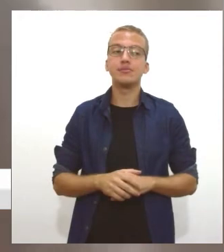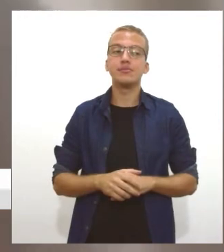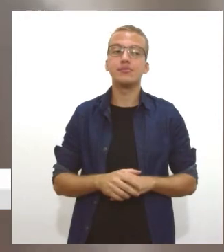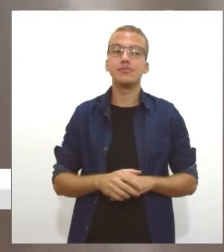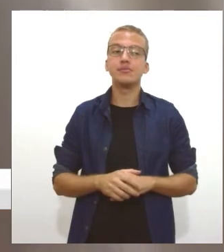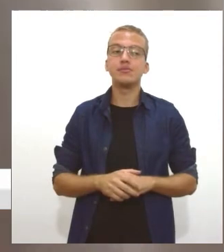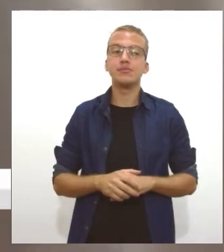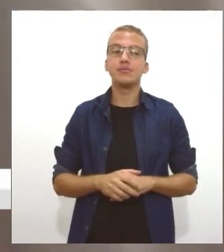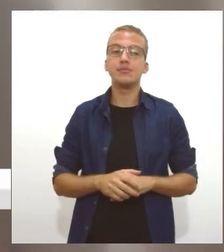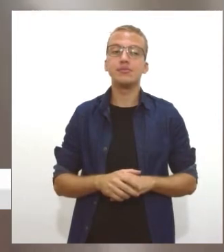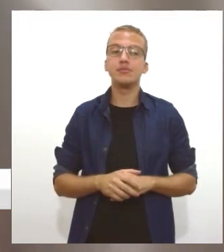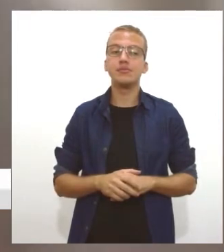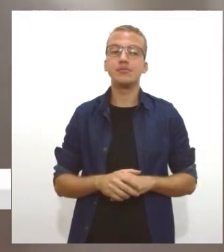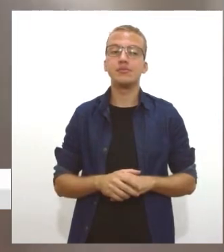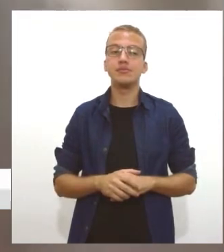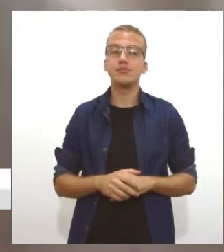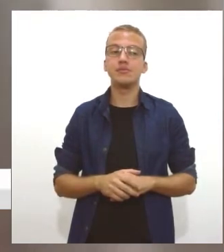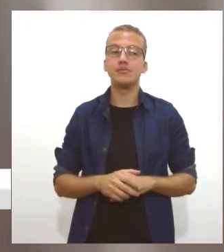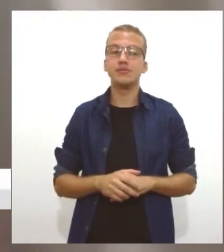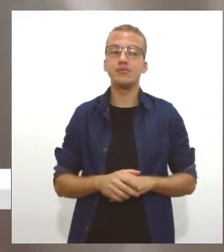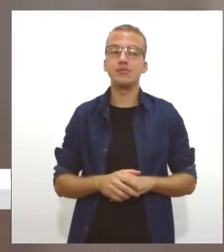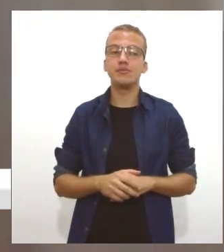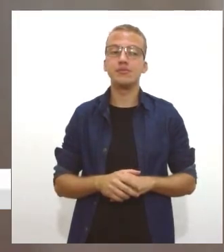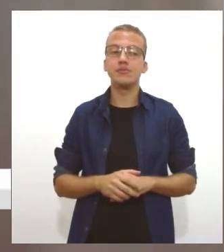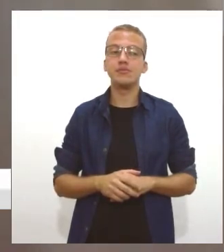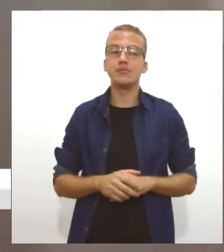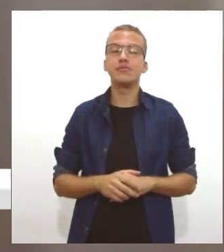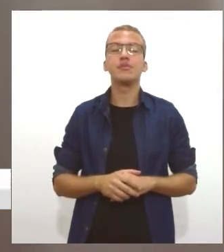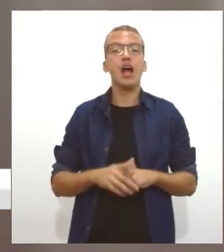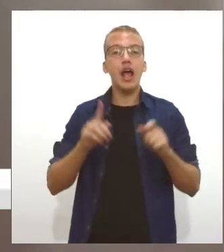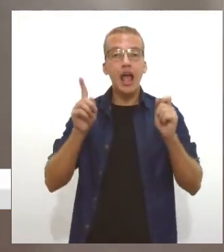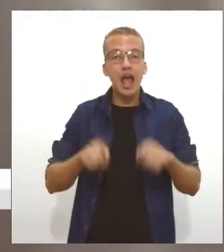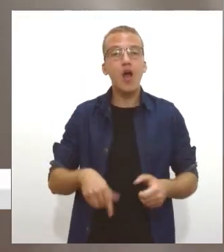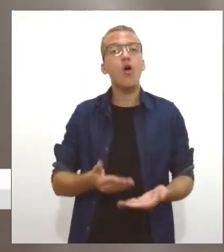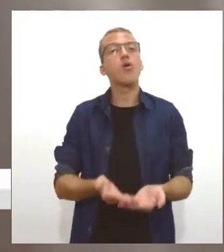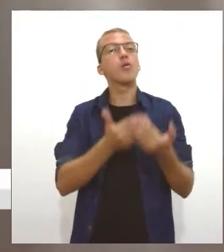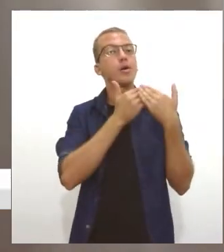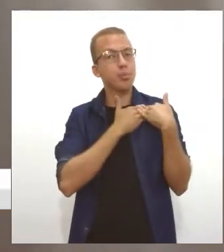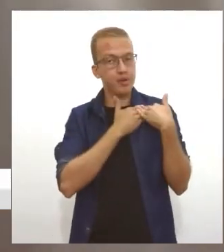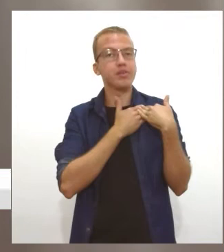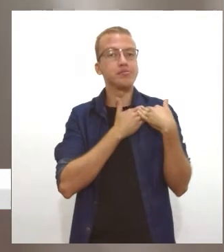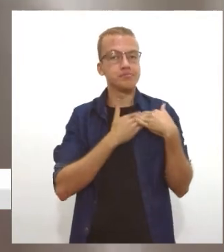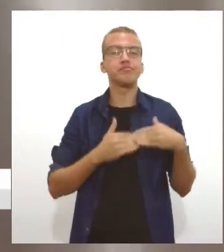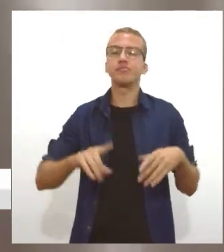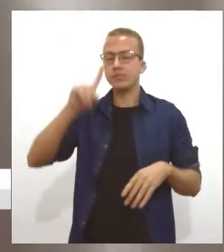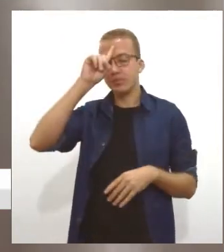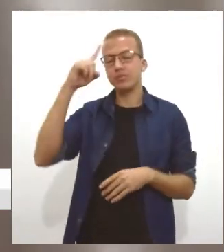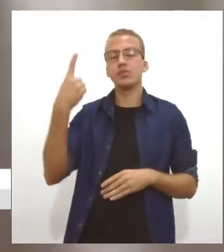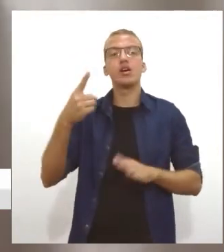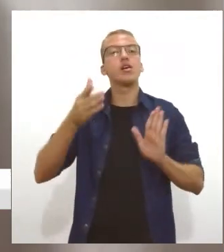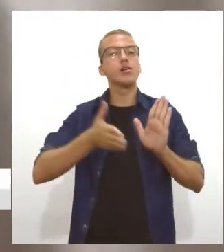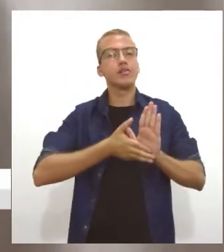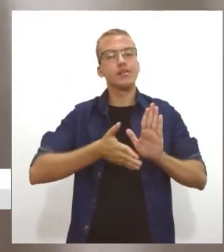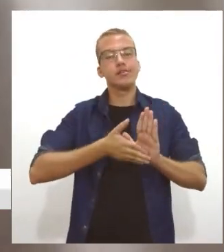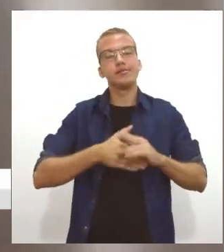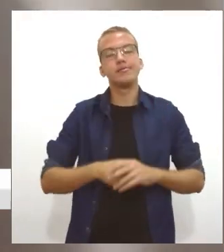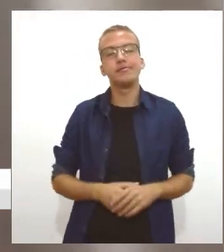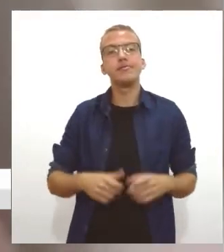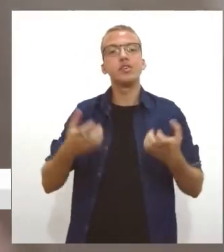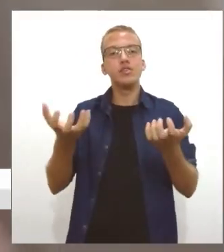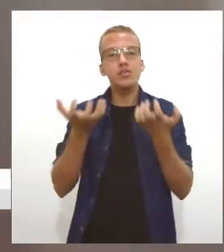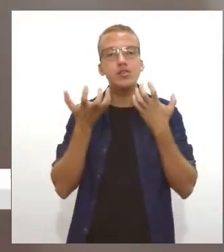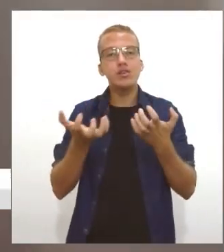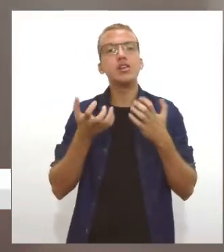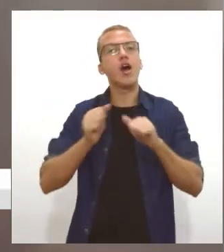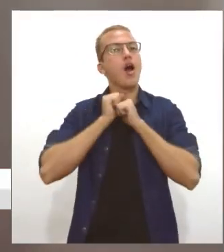eu ocupando aqui uma função, entendo que eu tenho uma obrigação de tomar essa iniciativa. Então, assim, eu quero muito que isso repercuta para que a gente